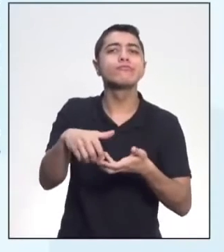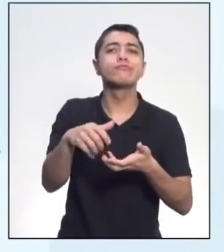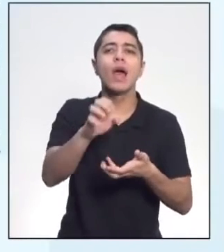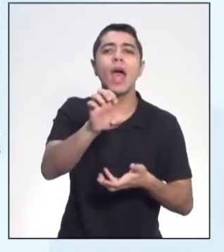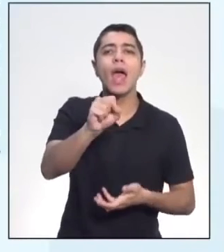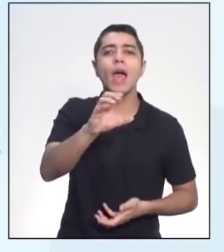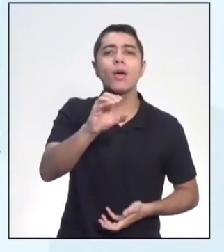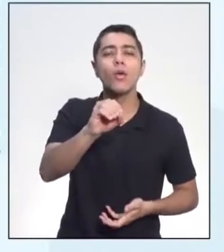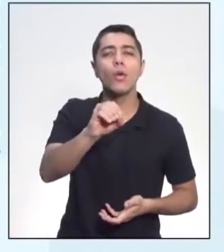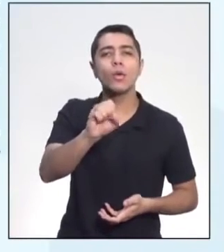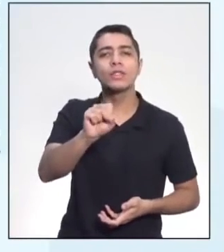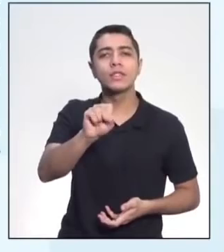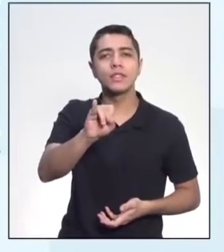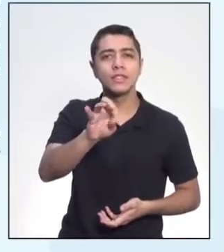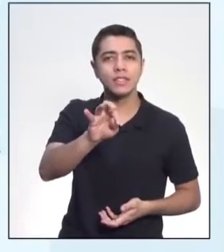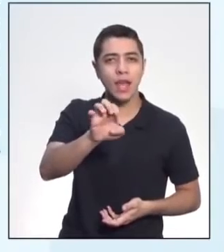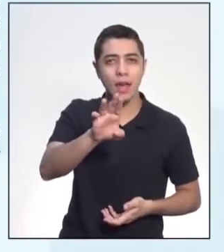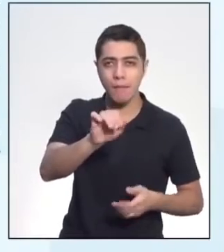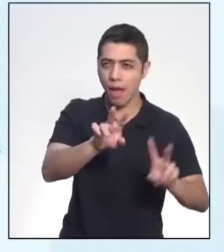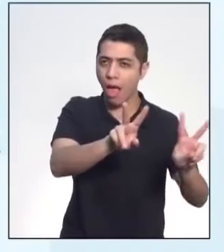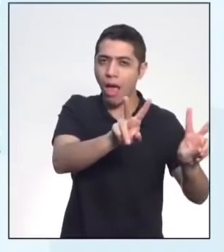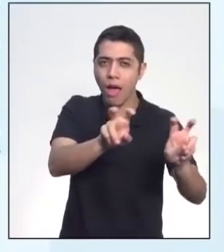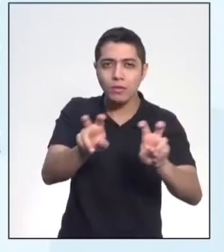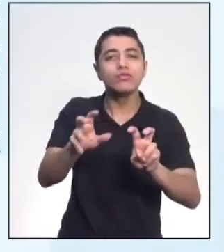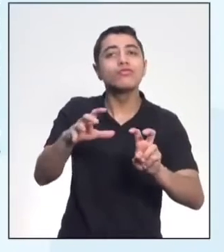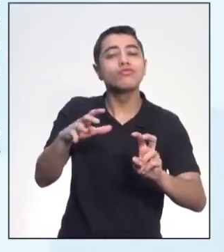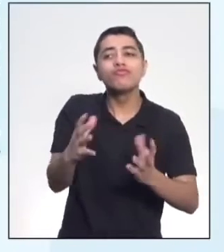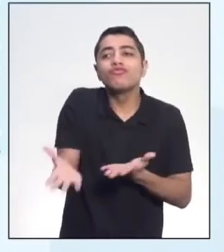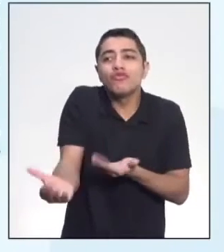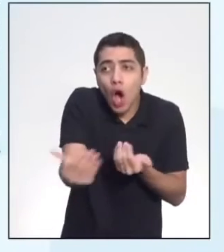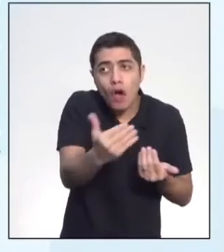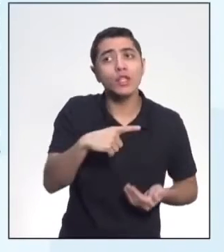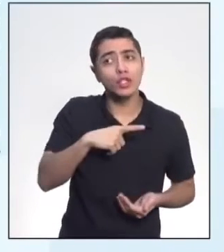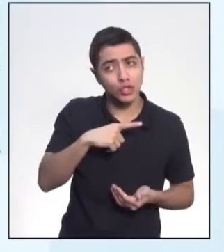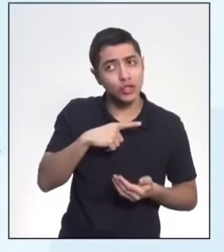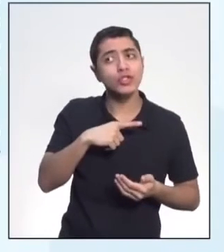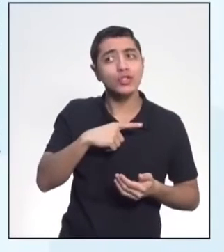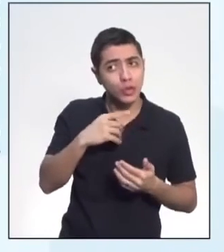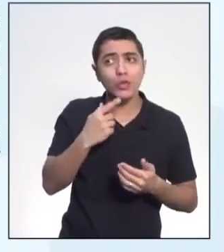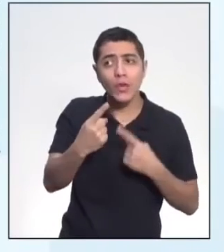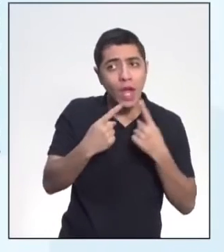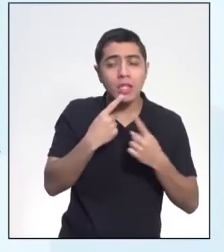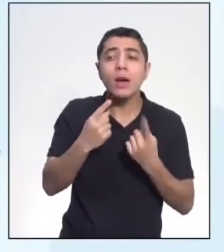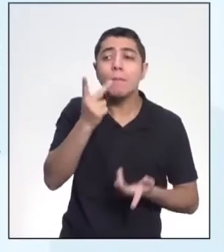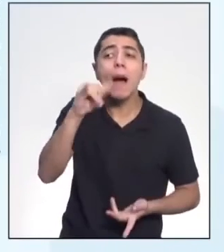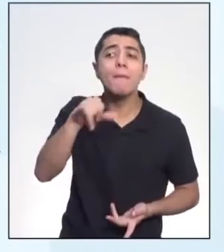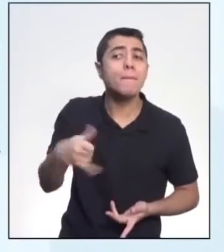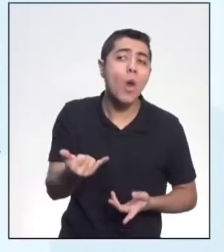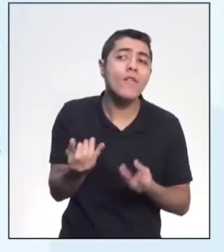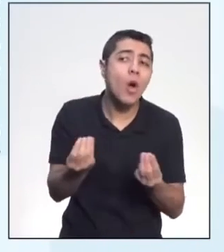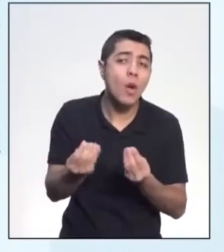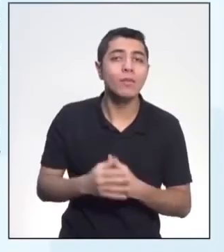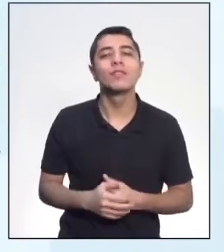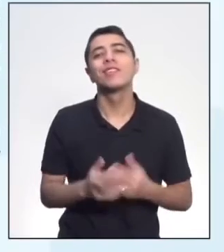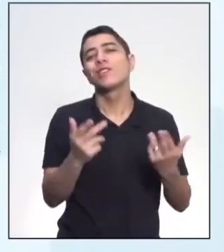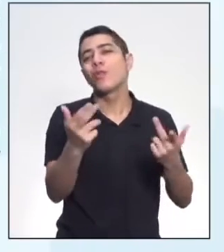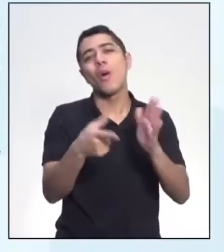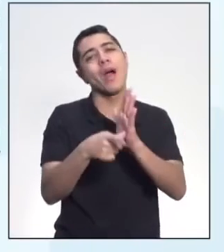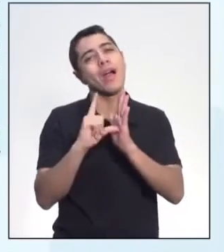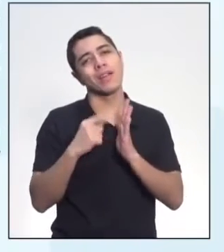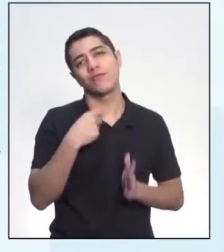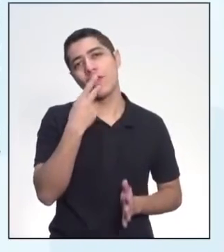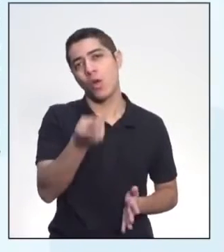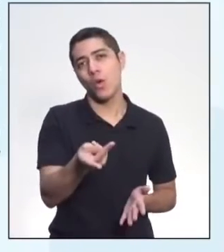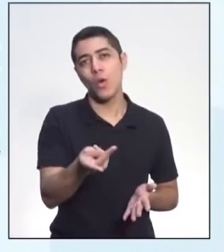aos jovens. Como os pais podem fazer uso disso? Como eu já disse anteriormente, estar próximo dos filhos, saber o